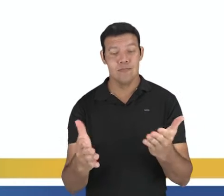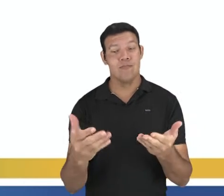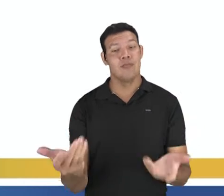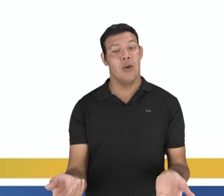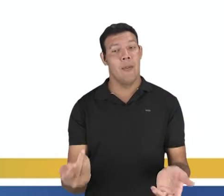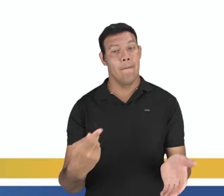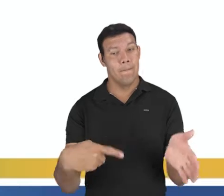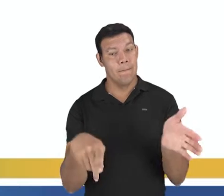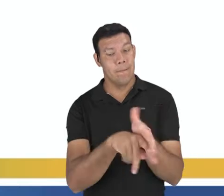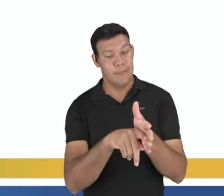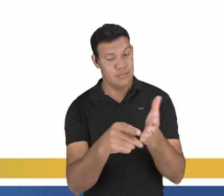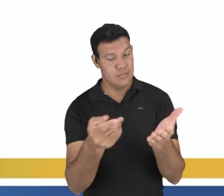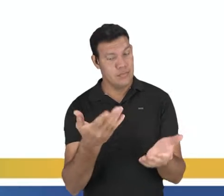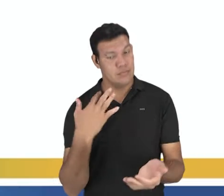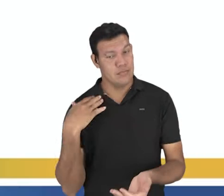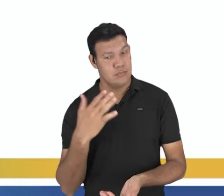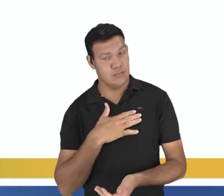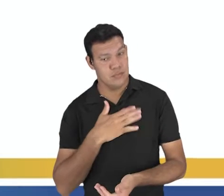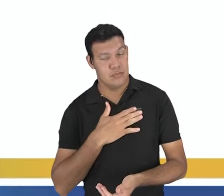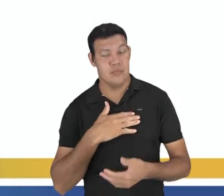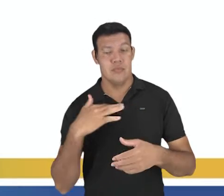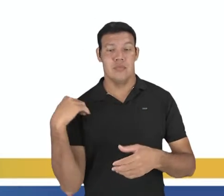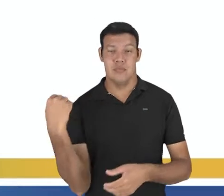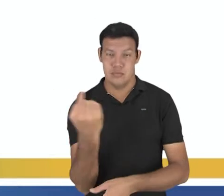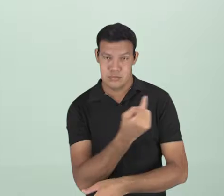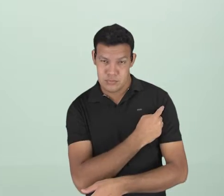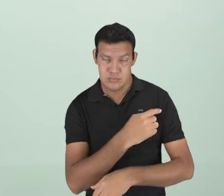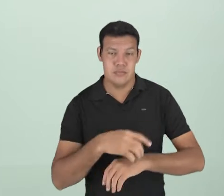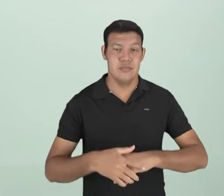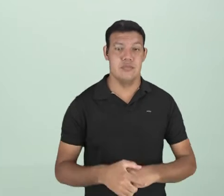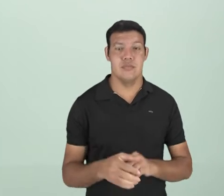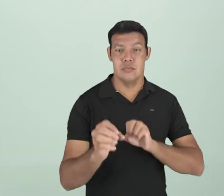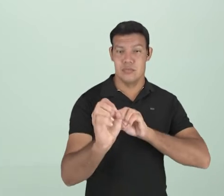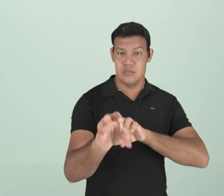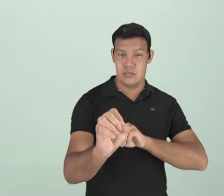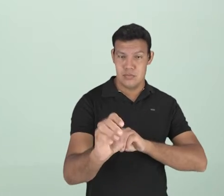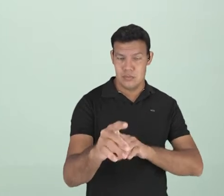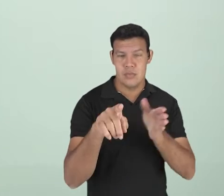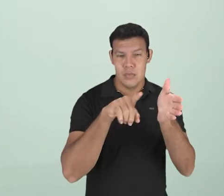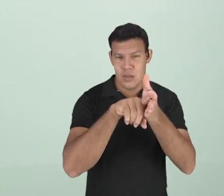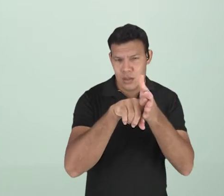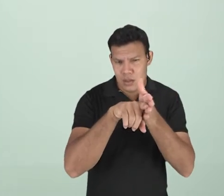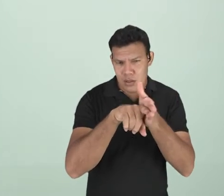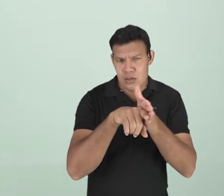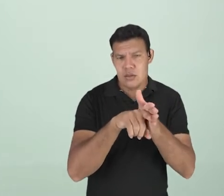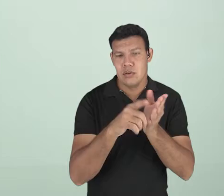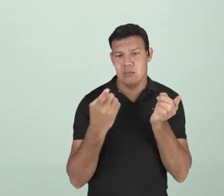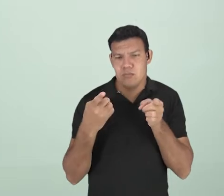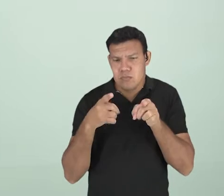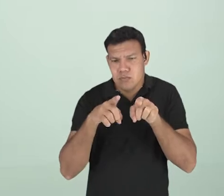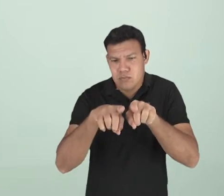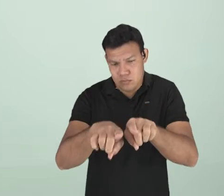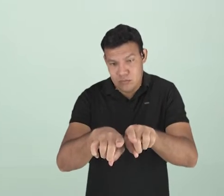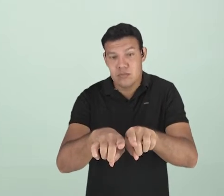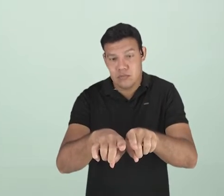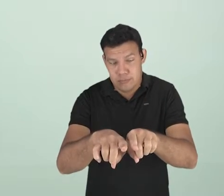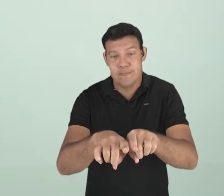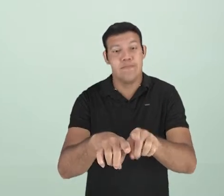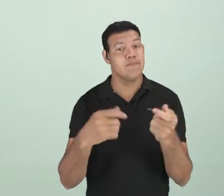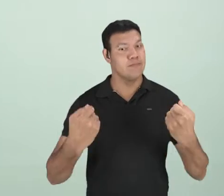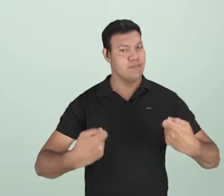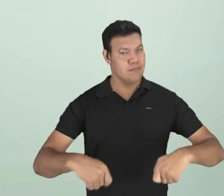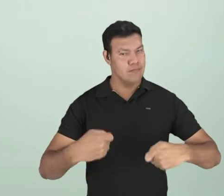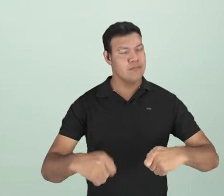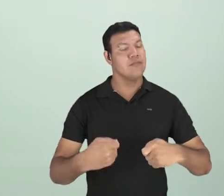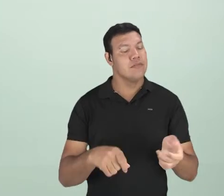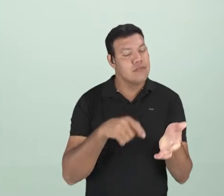mãos como algo prático. Então, a educação e a pesquisa, elas sempre andam juntas. Então, é necessário